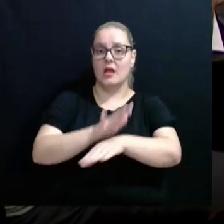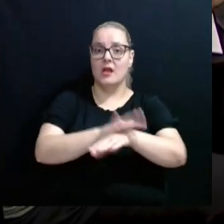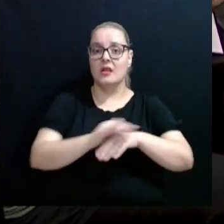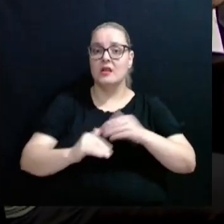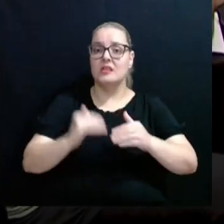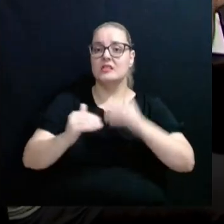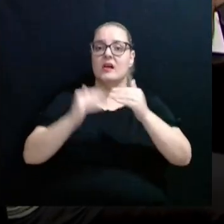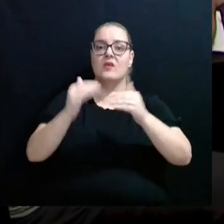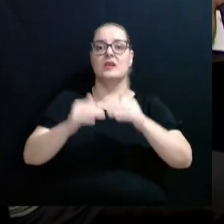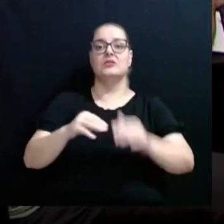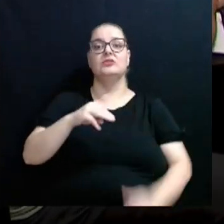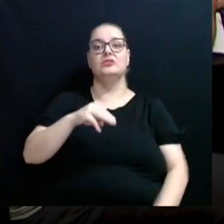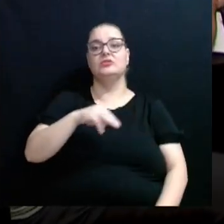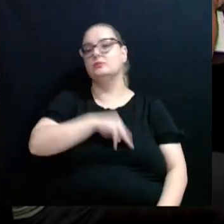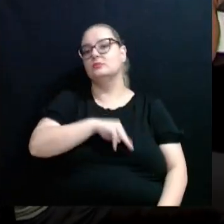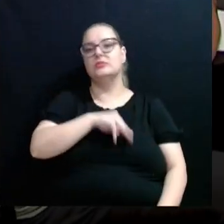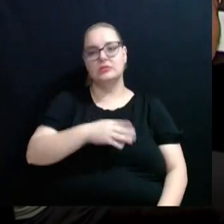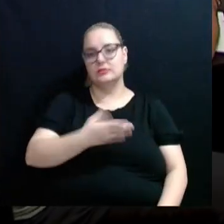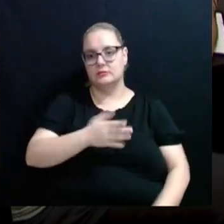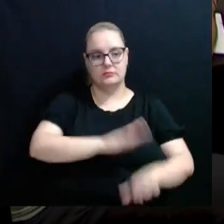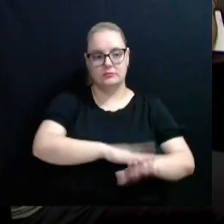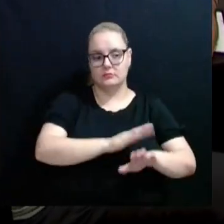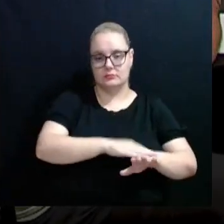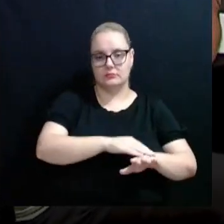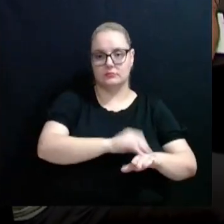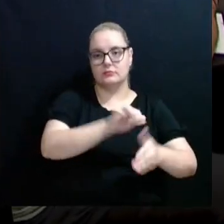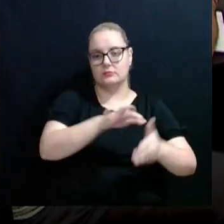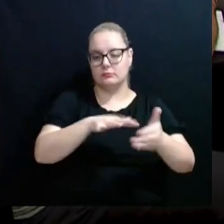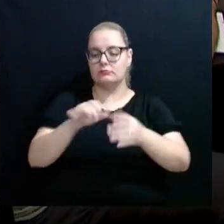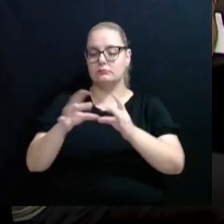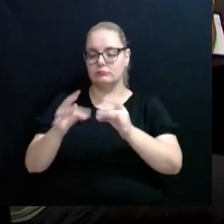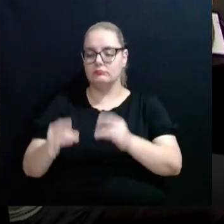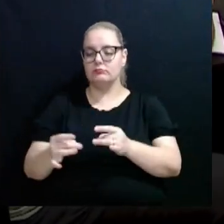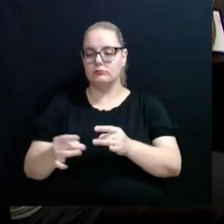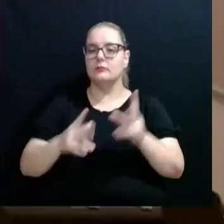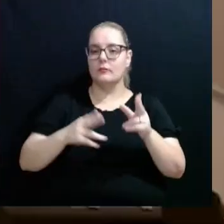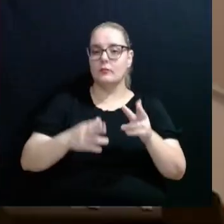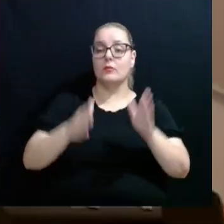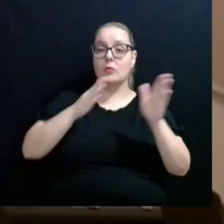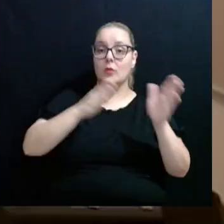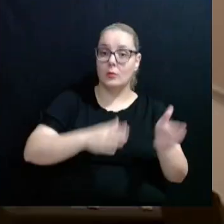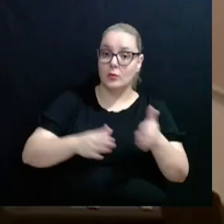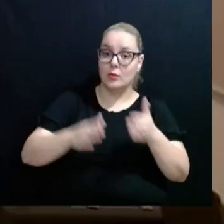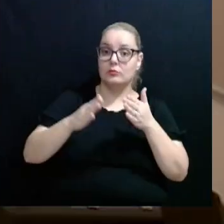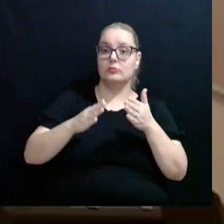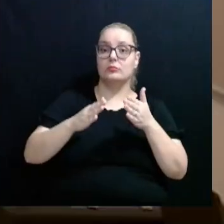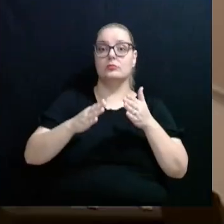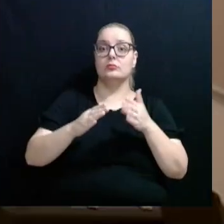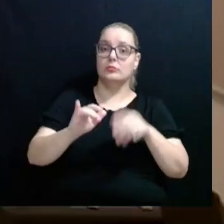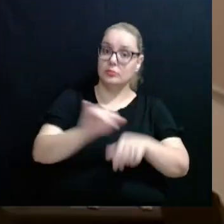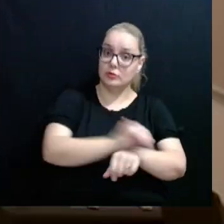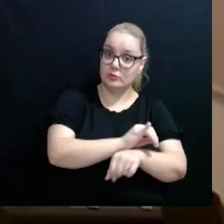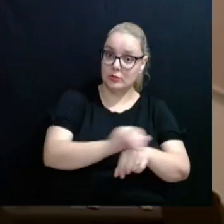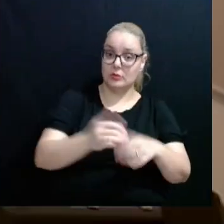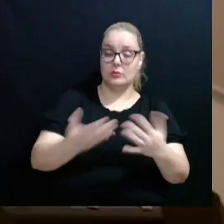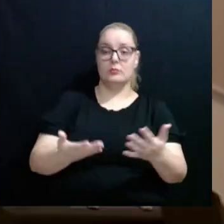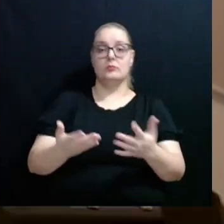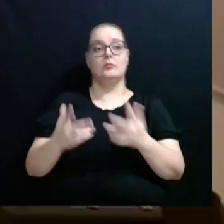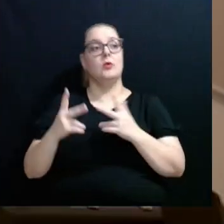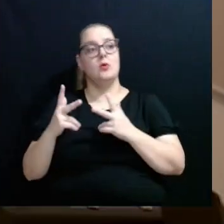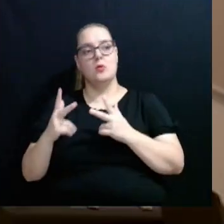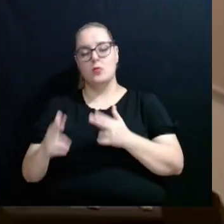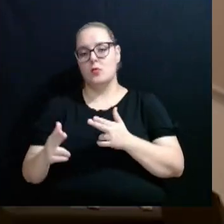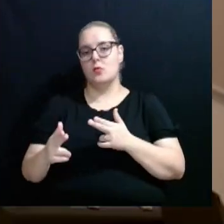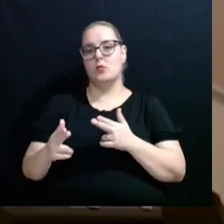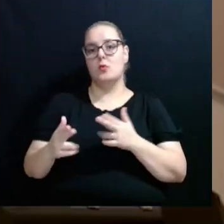tarefas realmente mais robustas, como uma produção de uma estratégia ou de uma